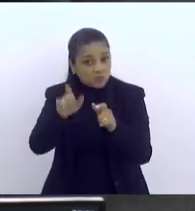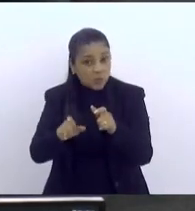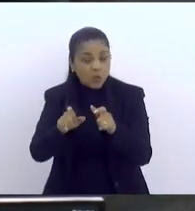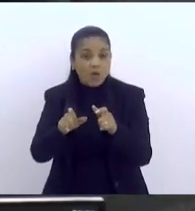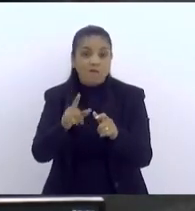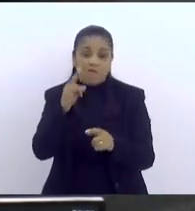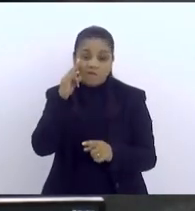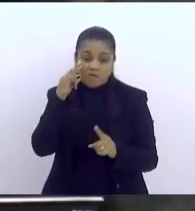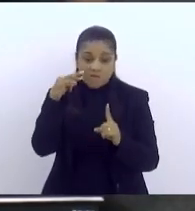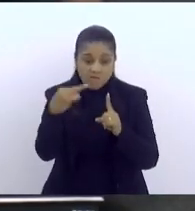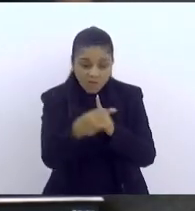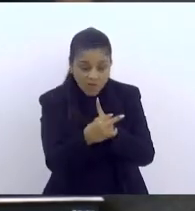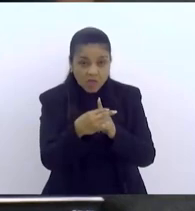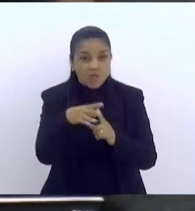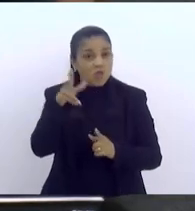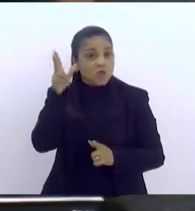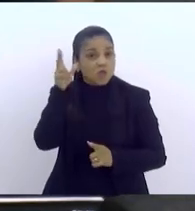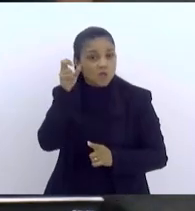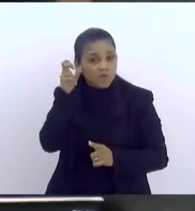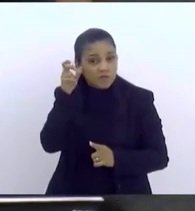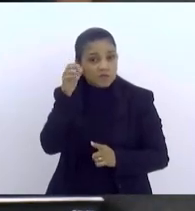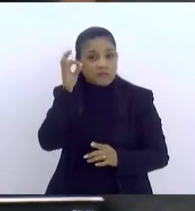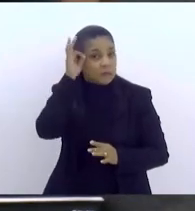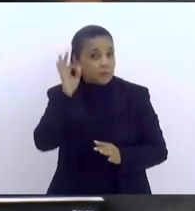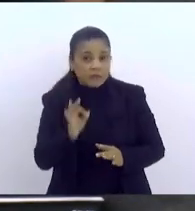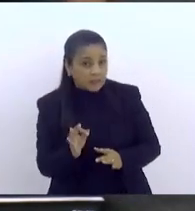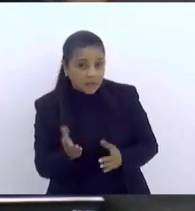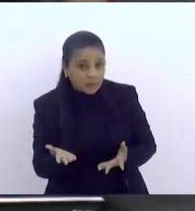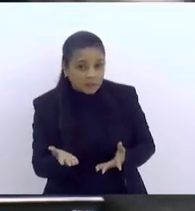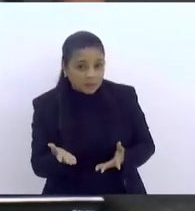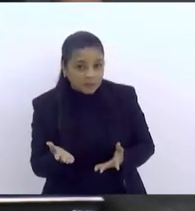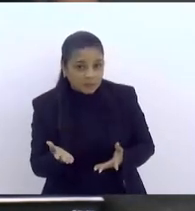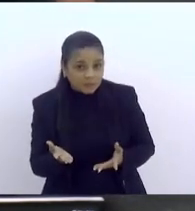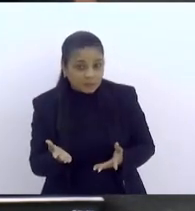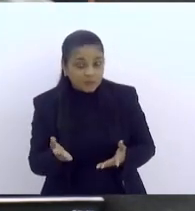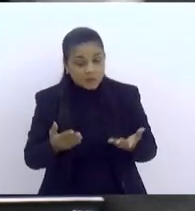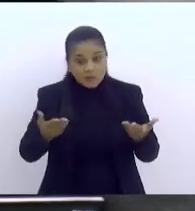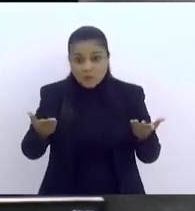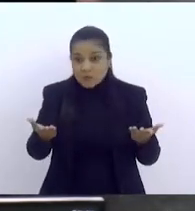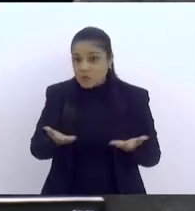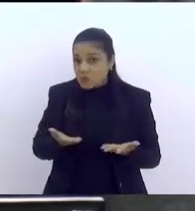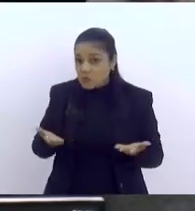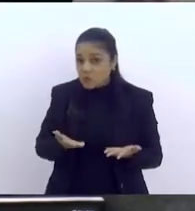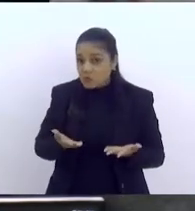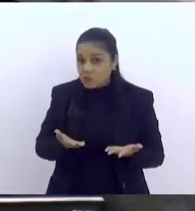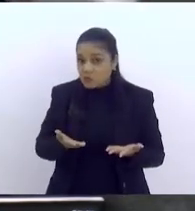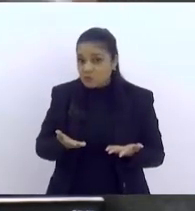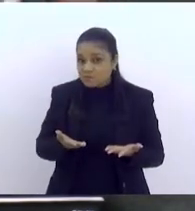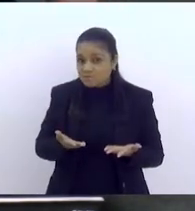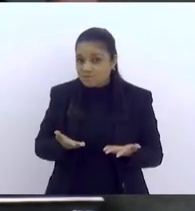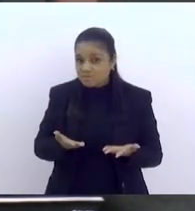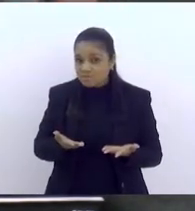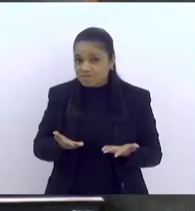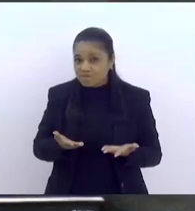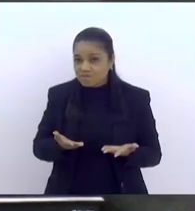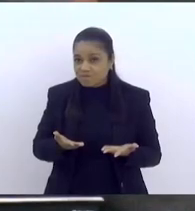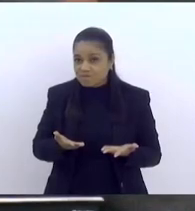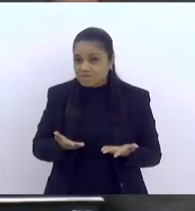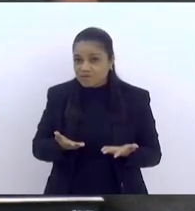não entenderão. Porque hoje nós vivemos na era dos